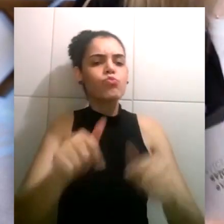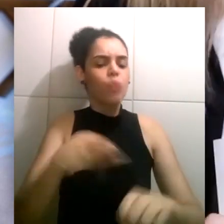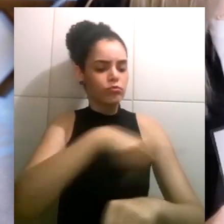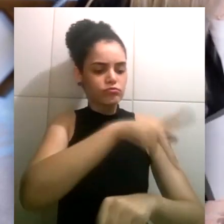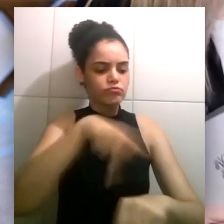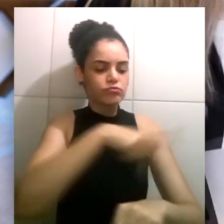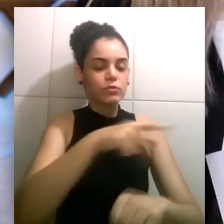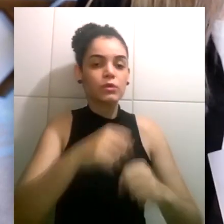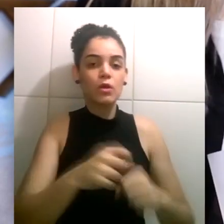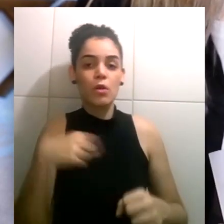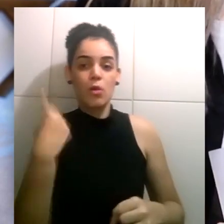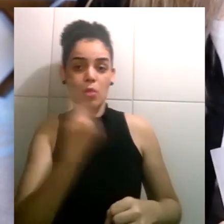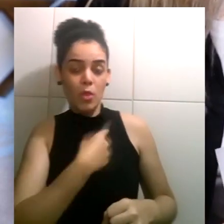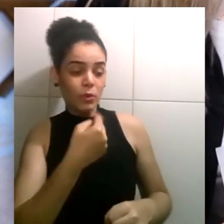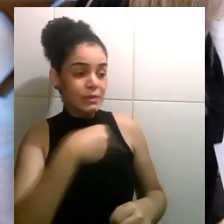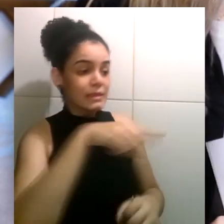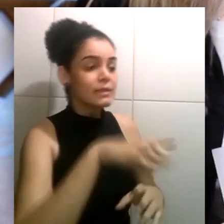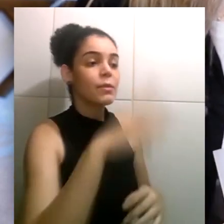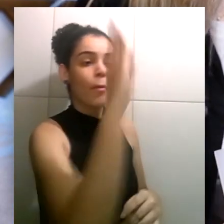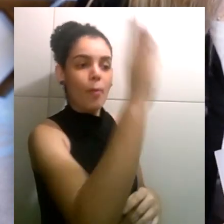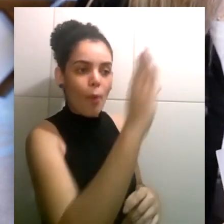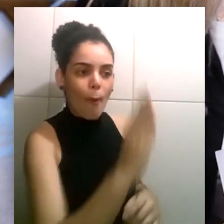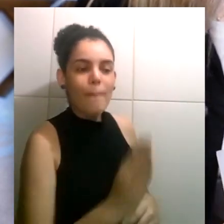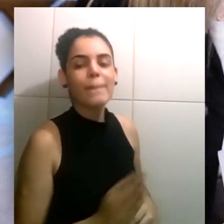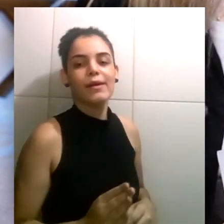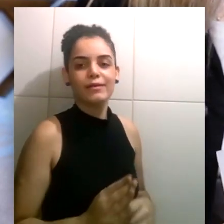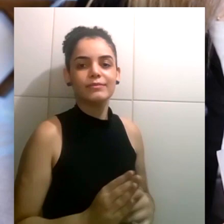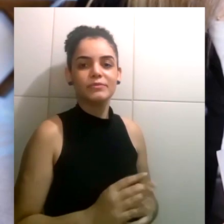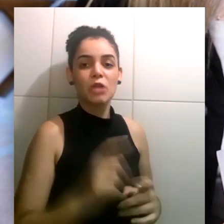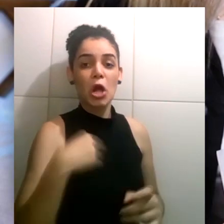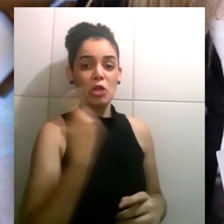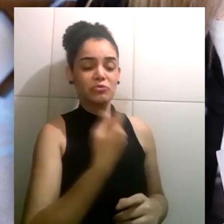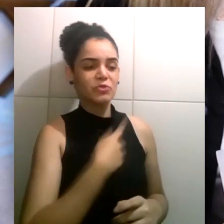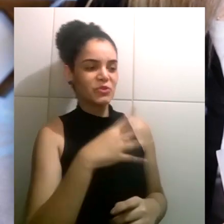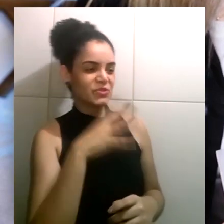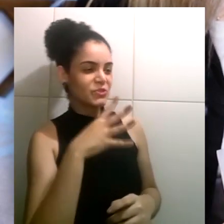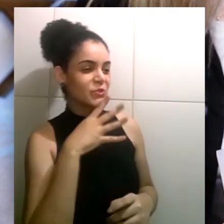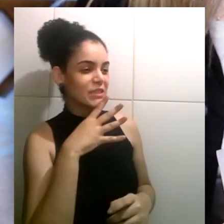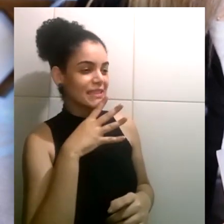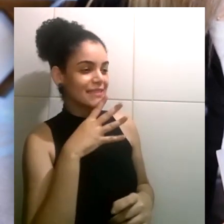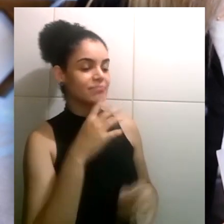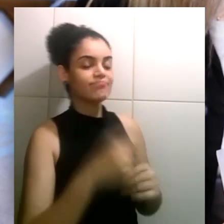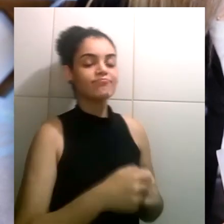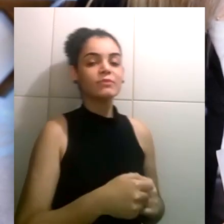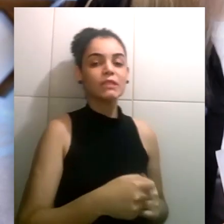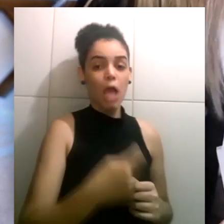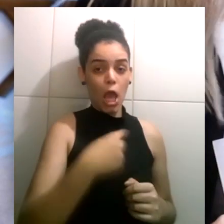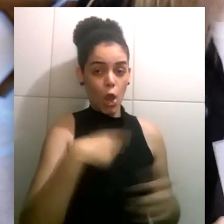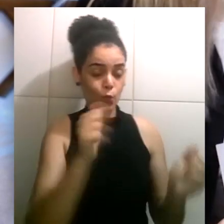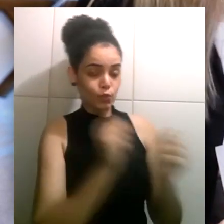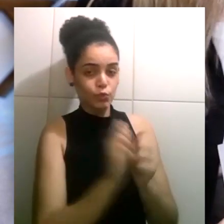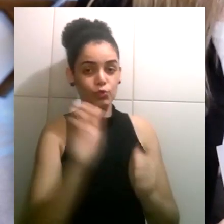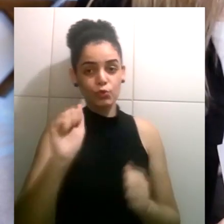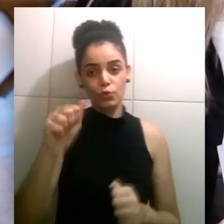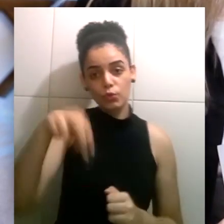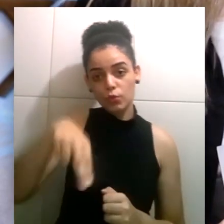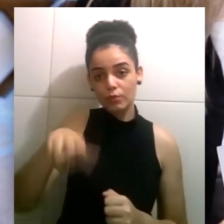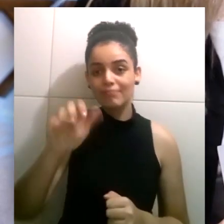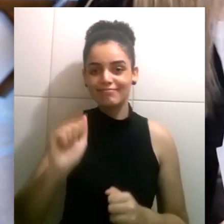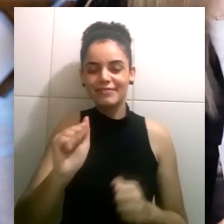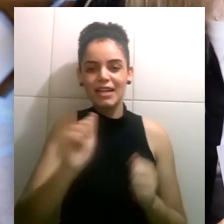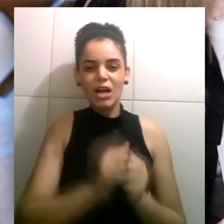repente a gente tá lá fazendo esse projeto juntas e... Assim, a gente se reconhece meio como gêmeas às vezes, no